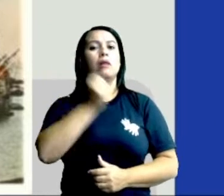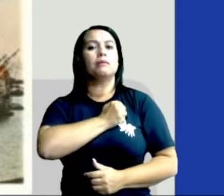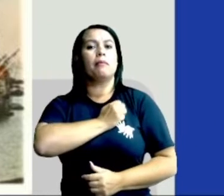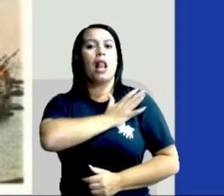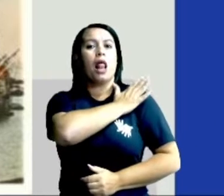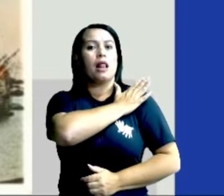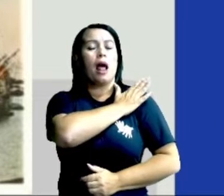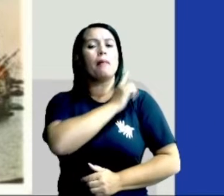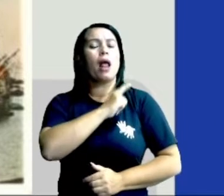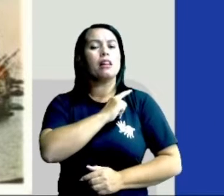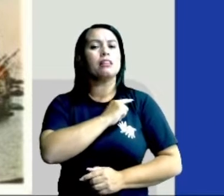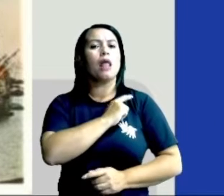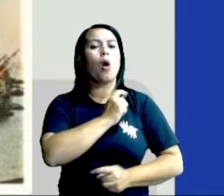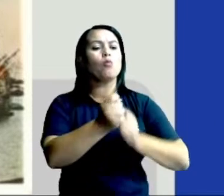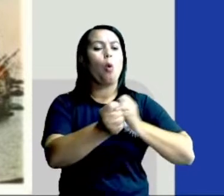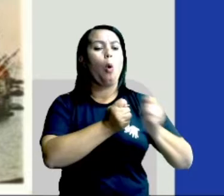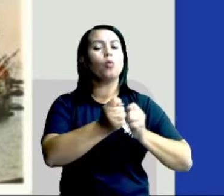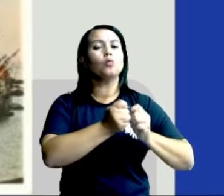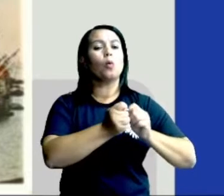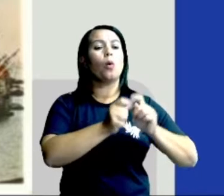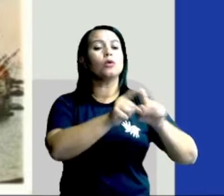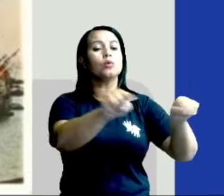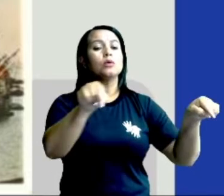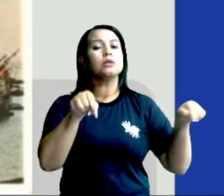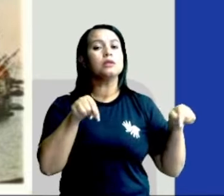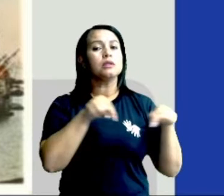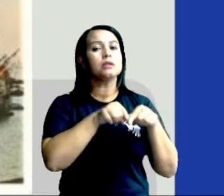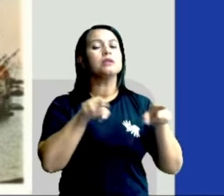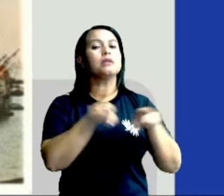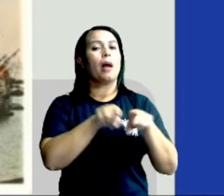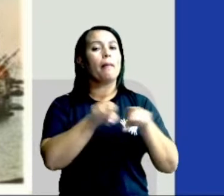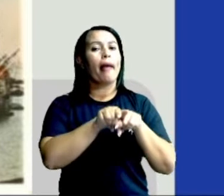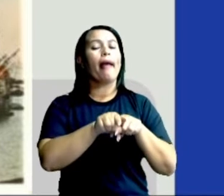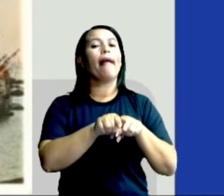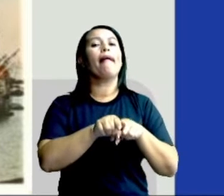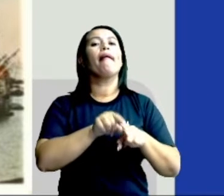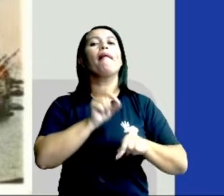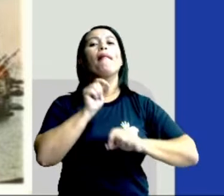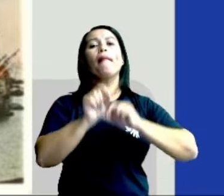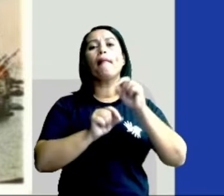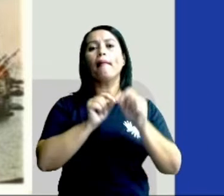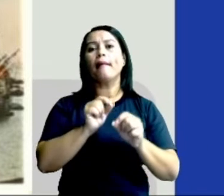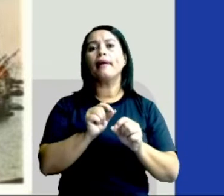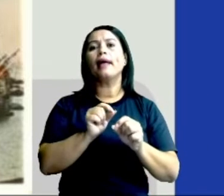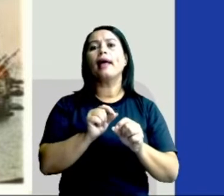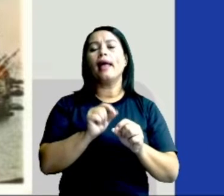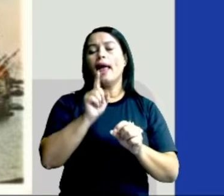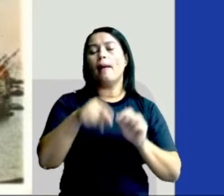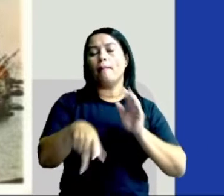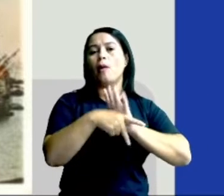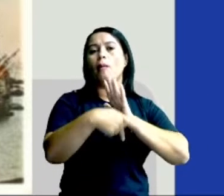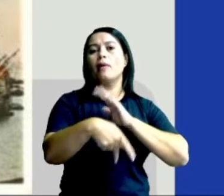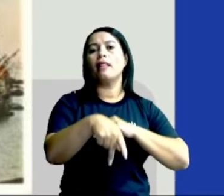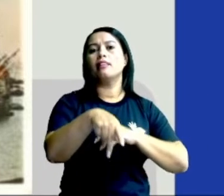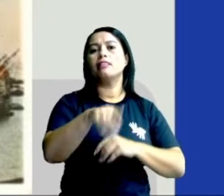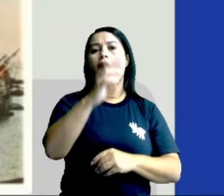os territórios explorados e como um centro irradiador, né, da cultura europeia. Com o passar do